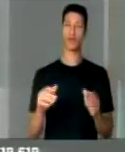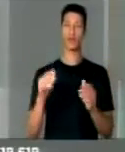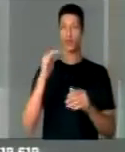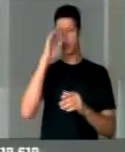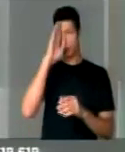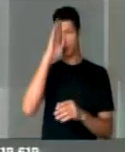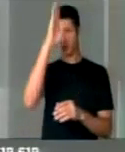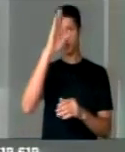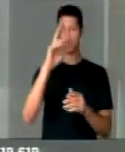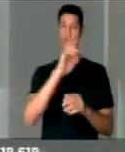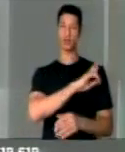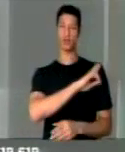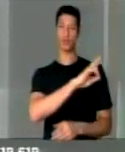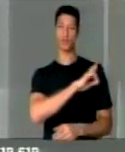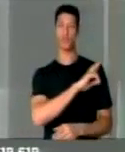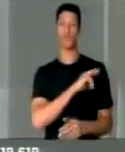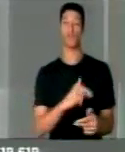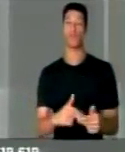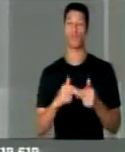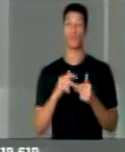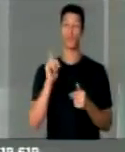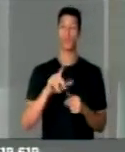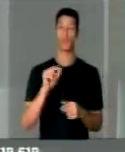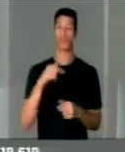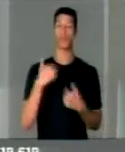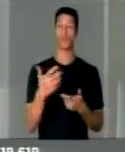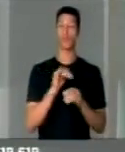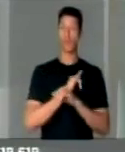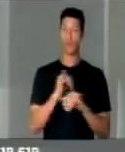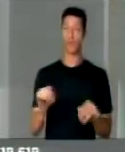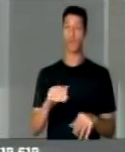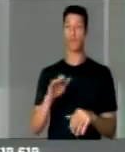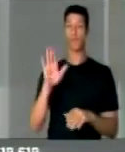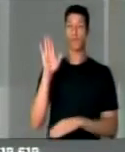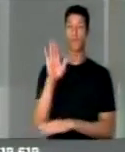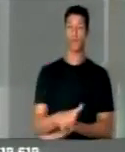com prioridade, com responsabilidade. Portanto, era isso que eu queria registrar na tarde de hoje.